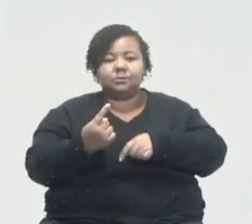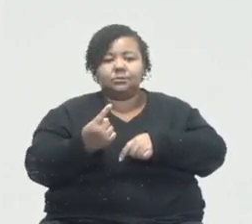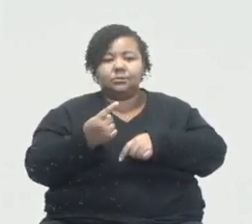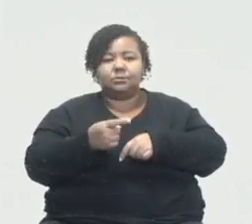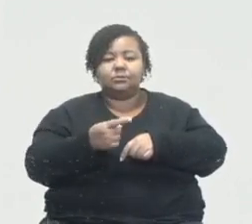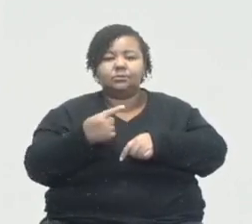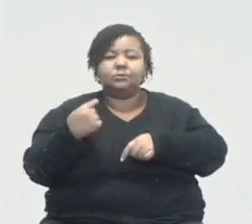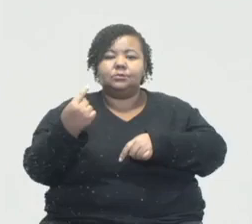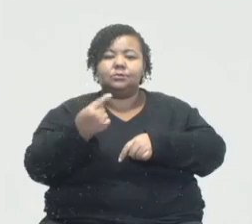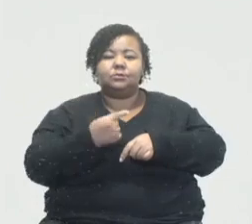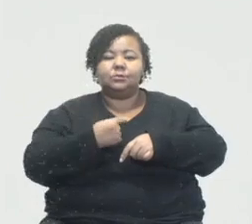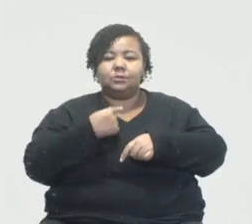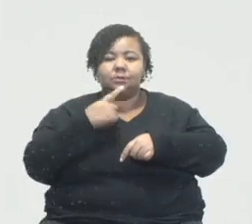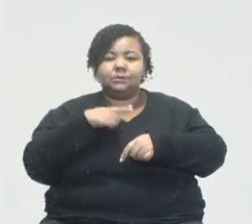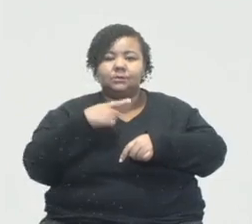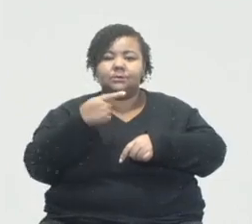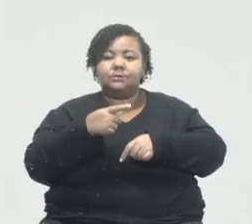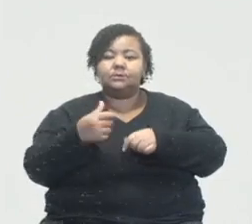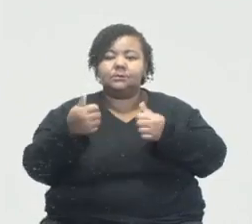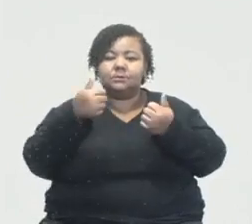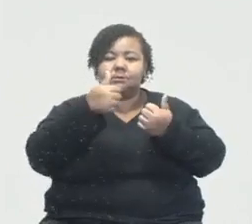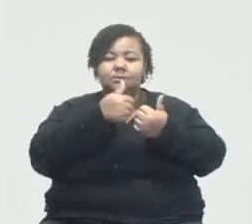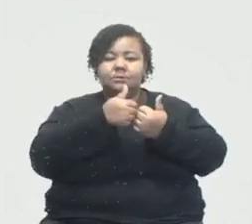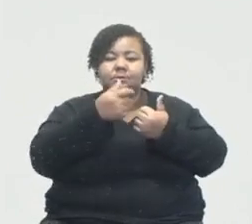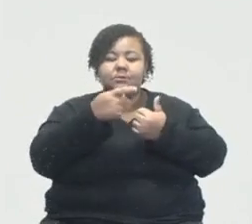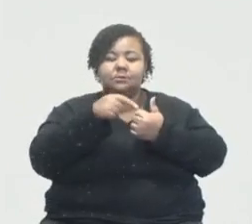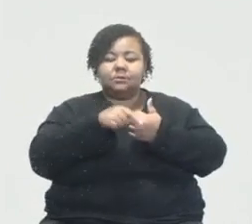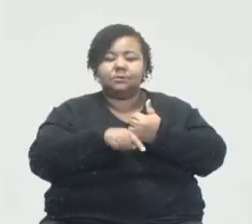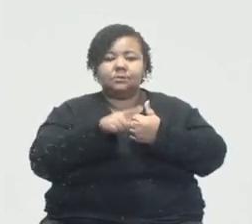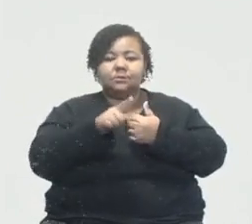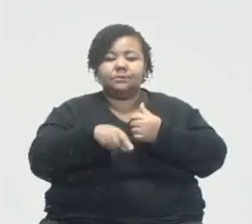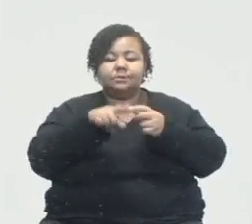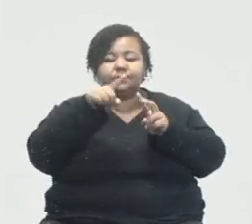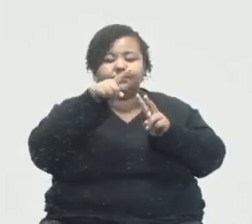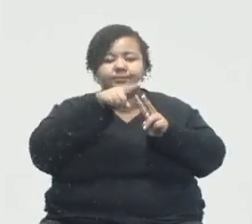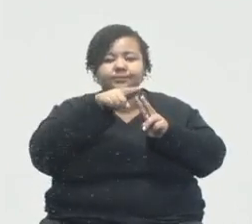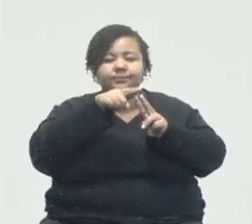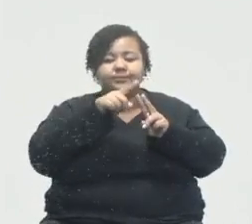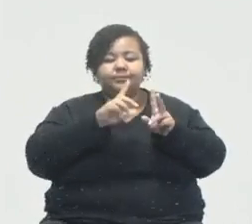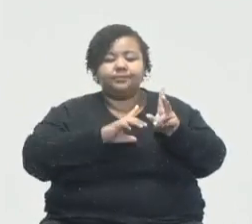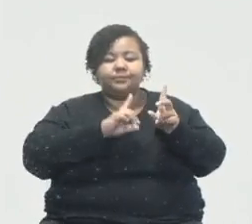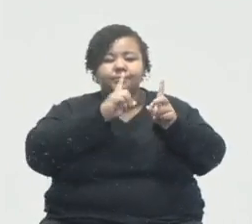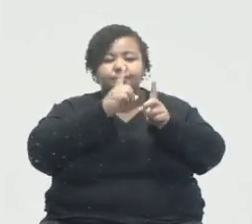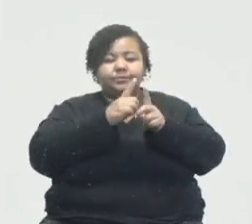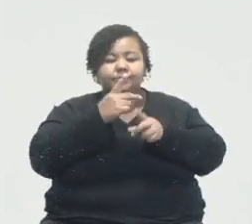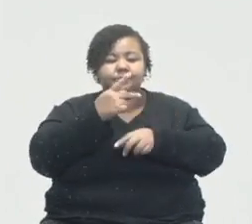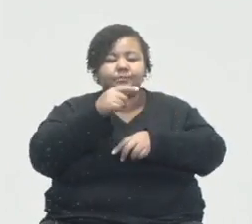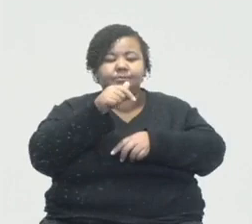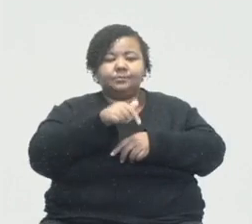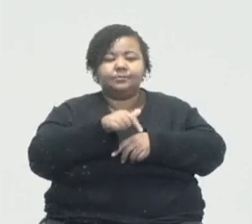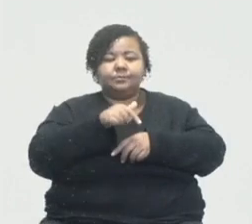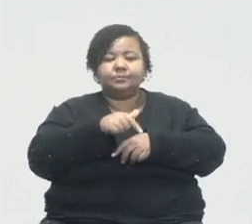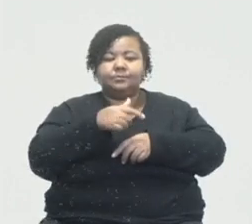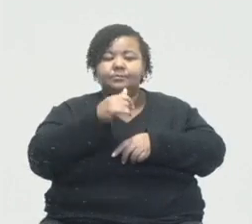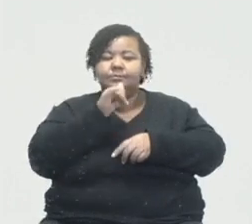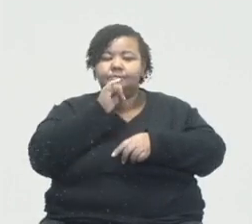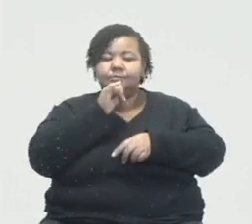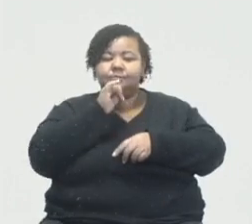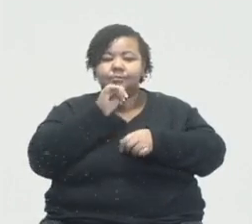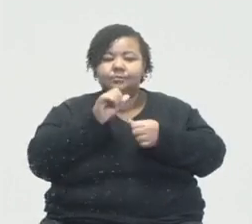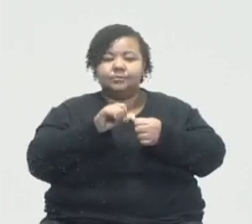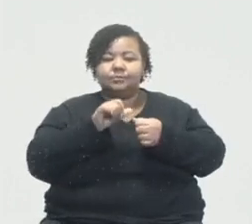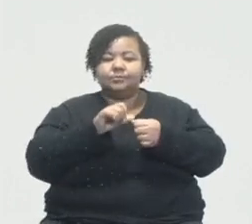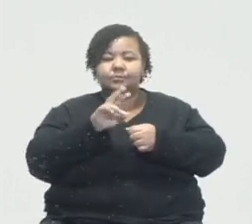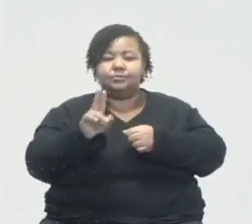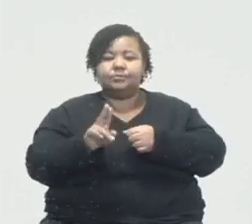Então, nós temos esta representação para este vetor. Então, eu encontrei ele nesta situação aqui, fazendo